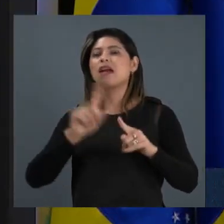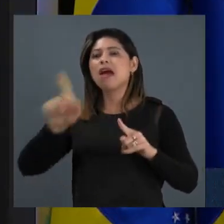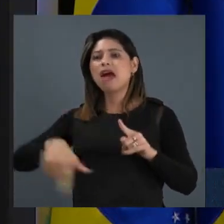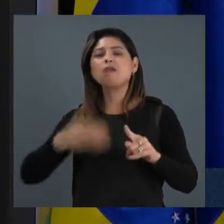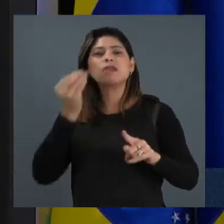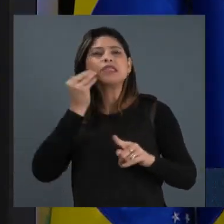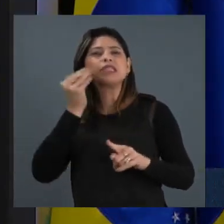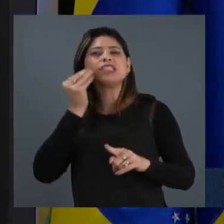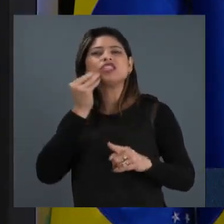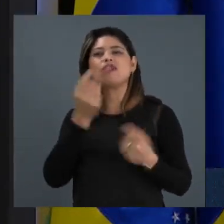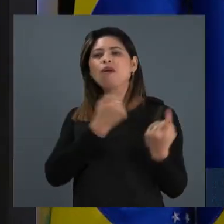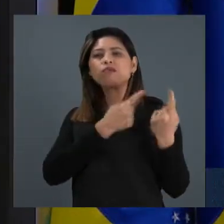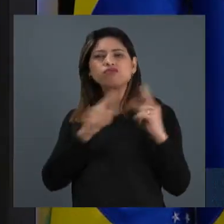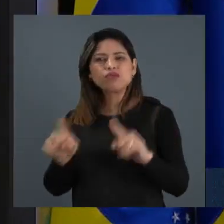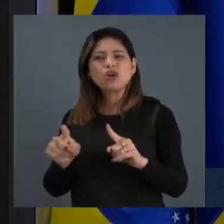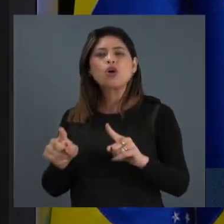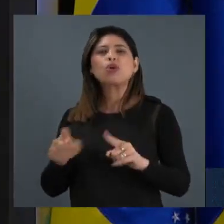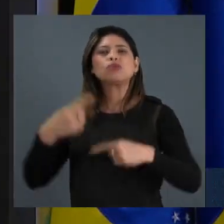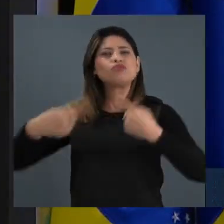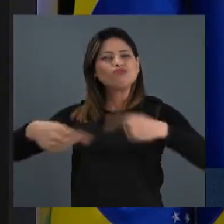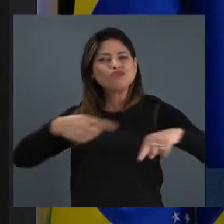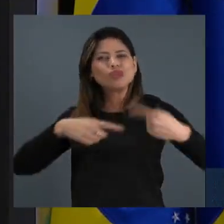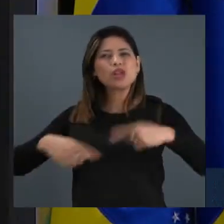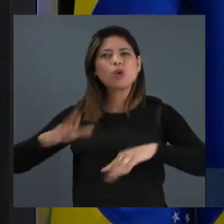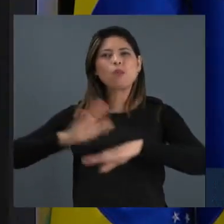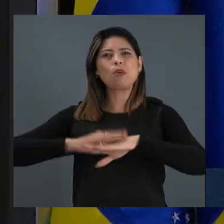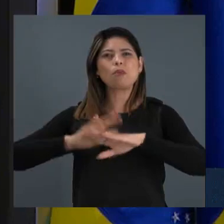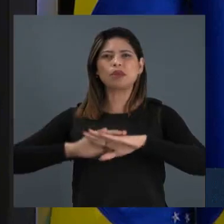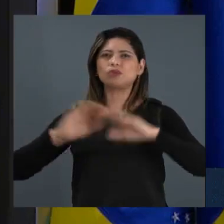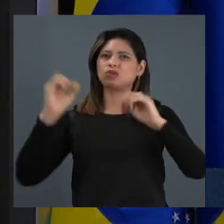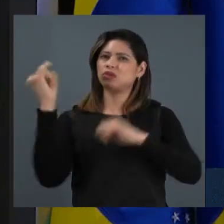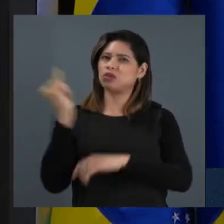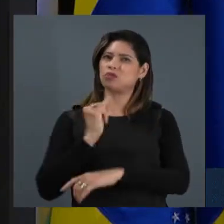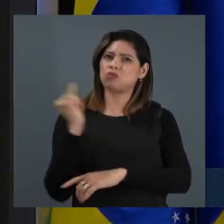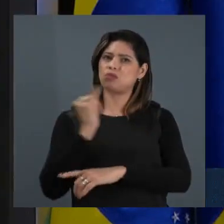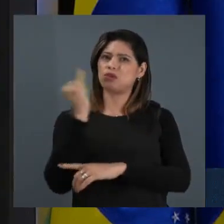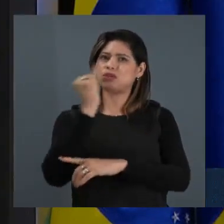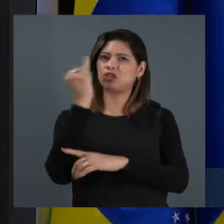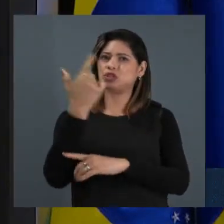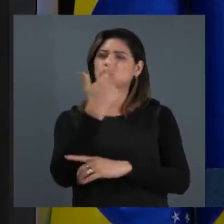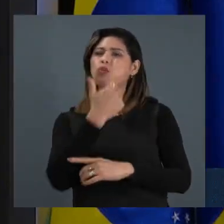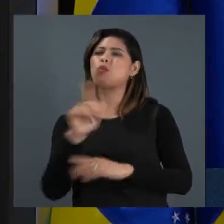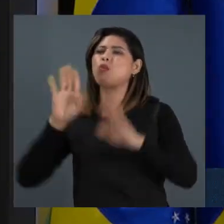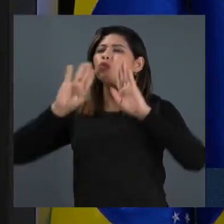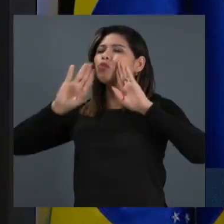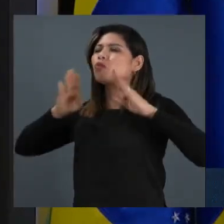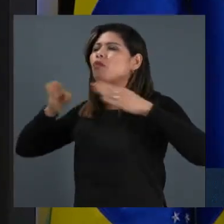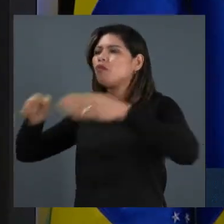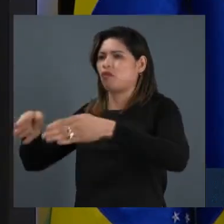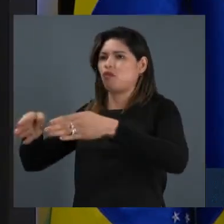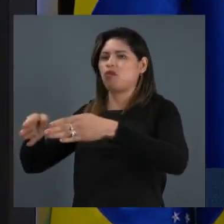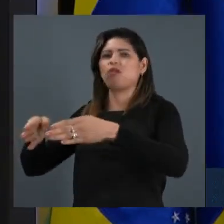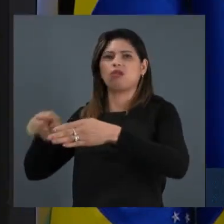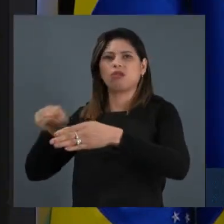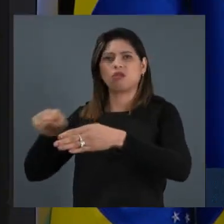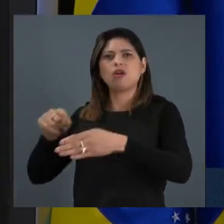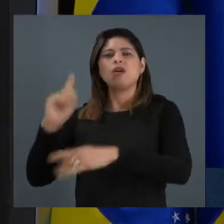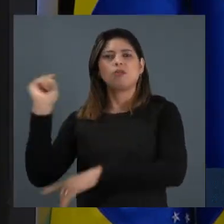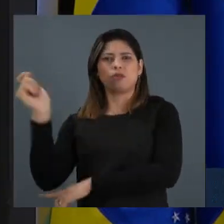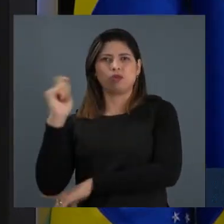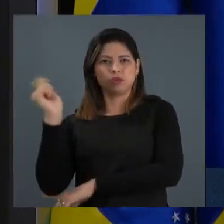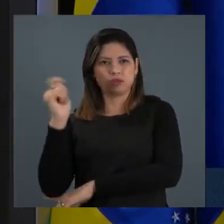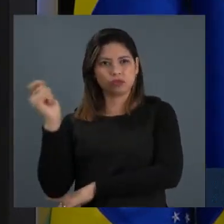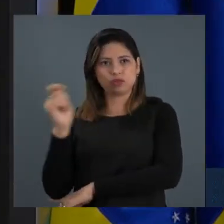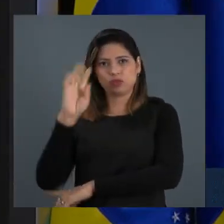discutir esse assunto tão importante, num foco onde está todo mundo olhando para